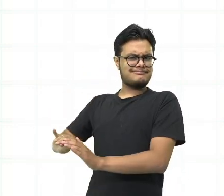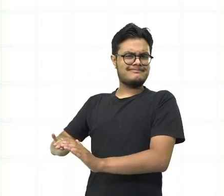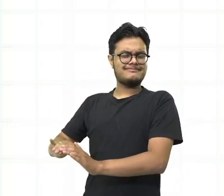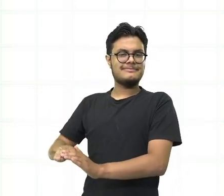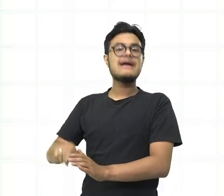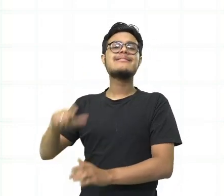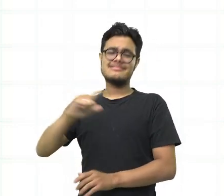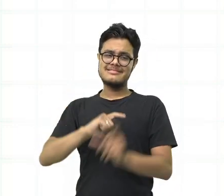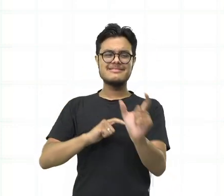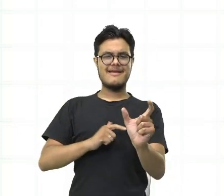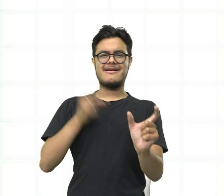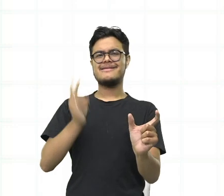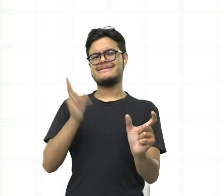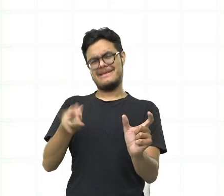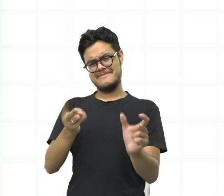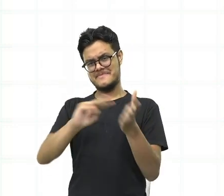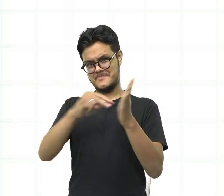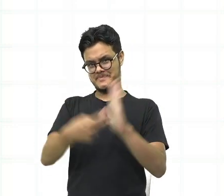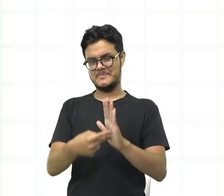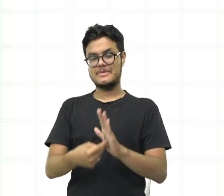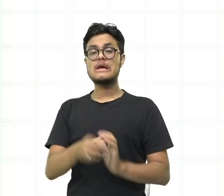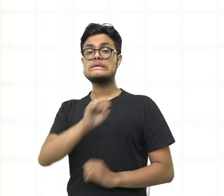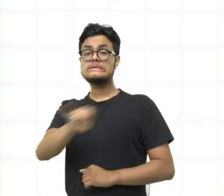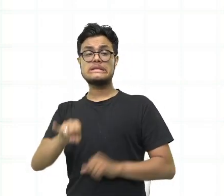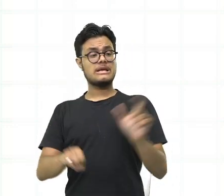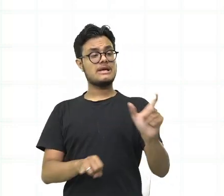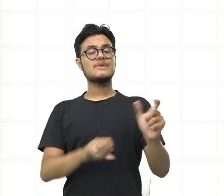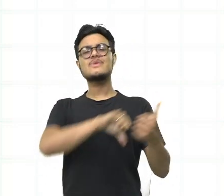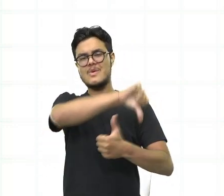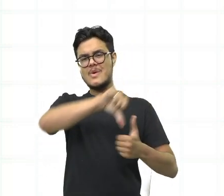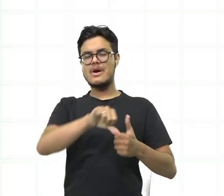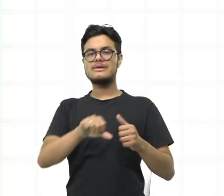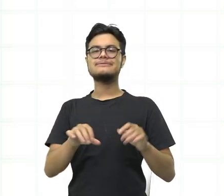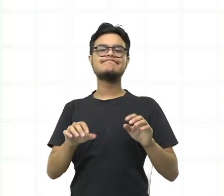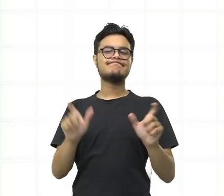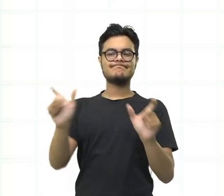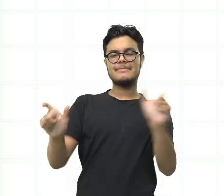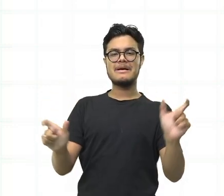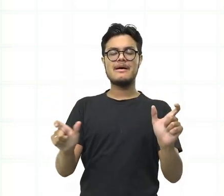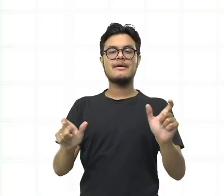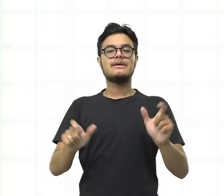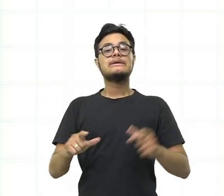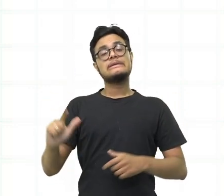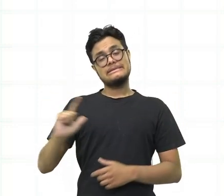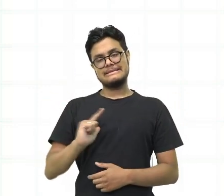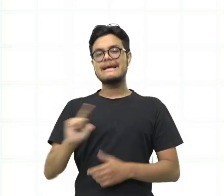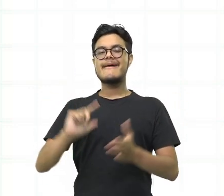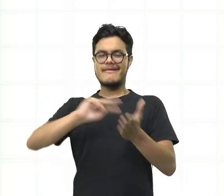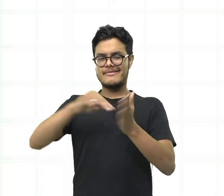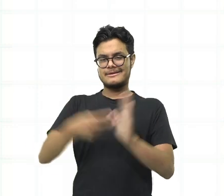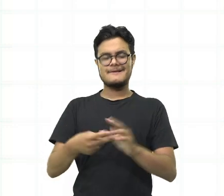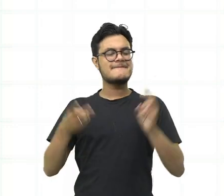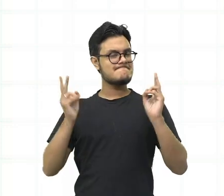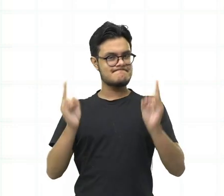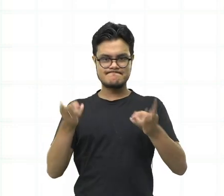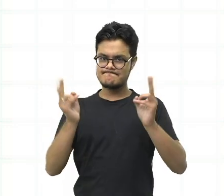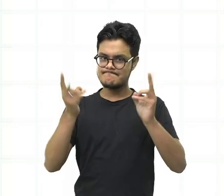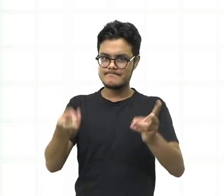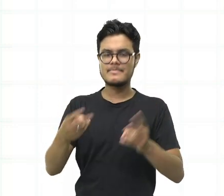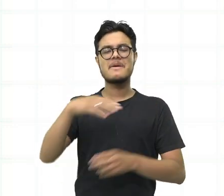dois, vai continuar o leal. E se eu alternar, todas as palavras ali vão